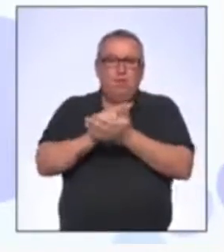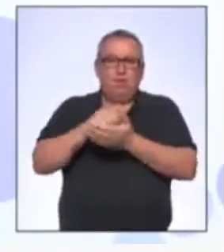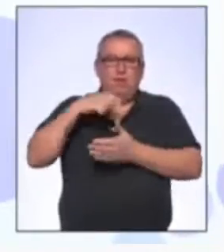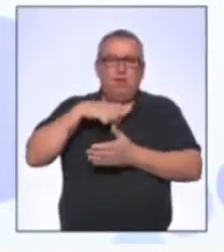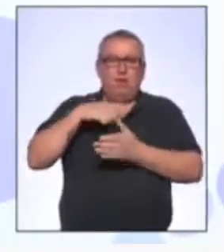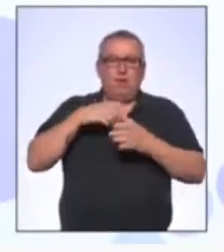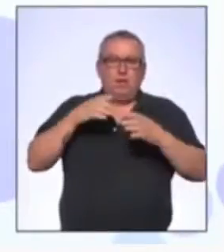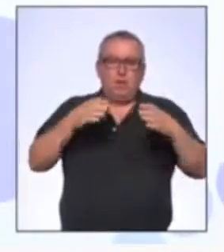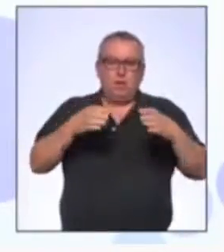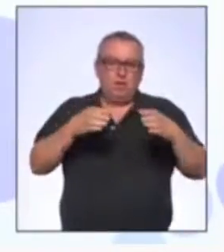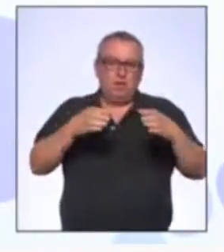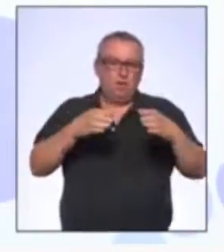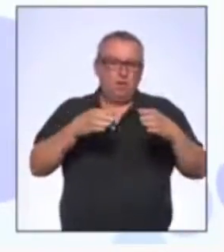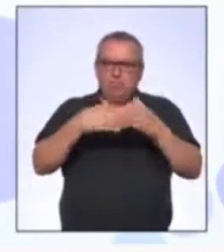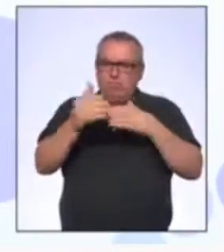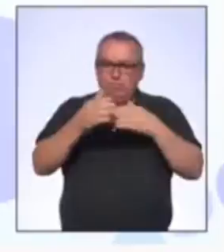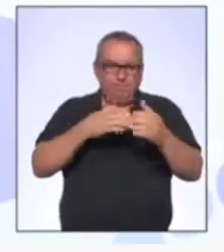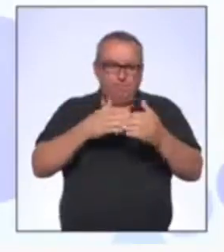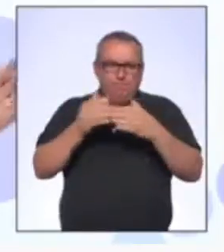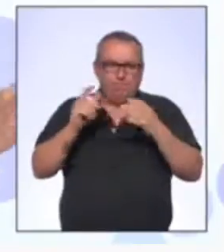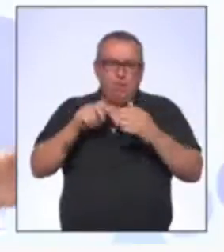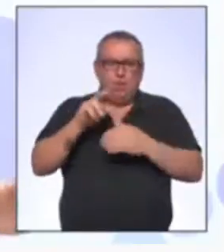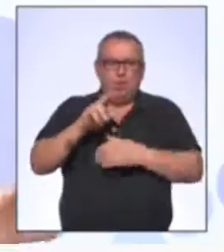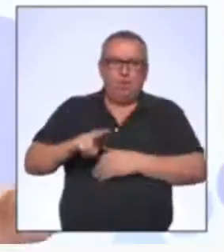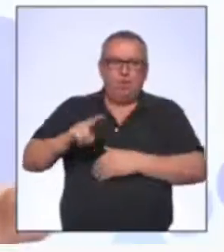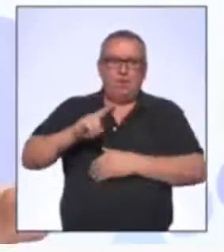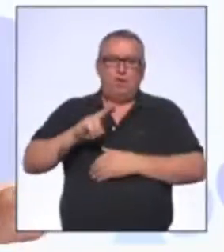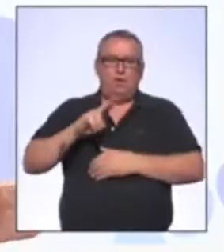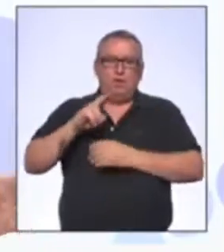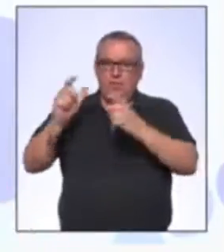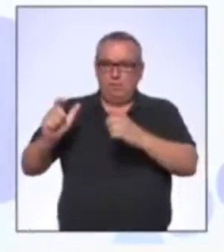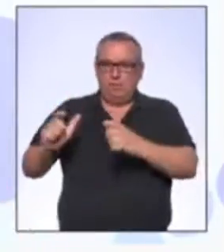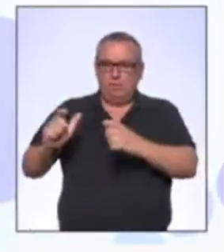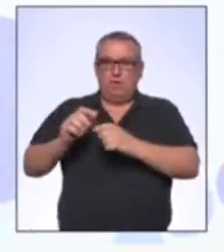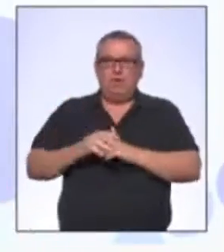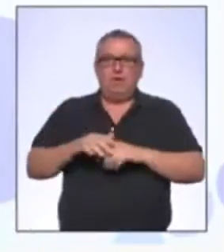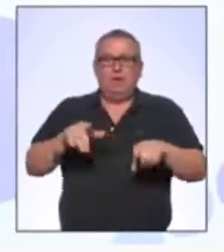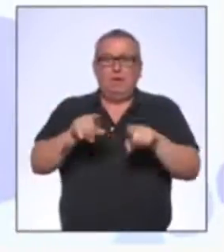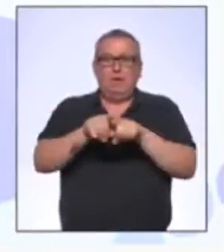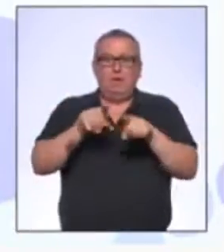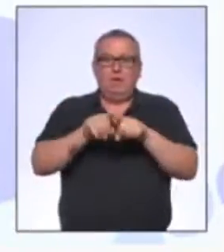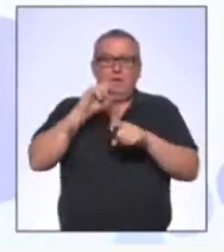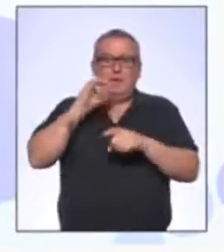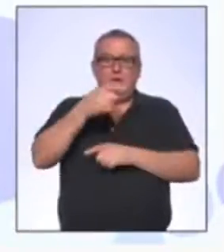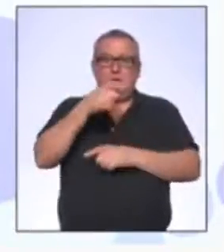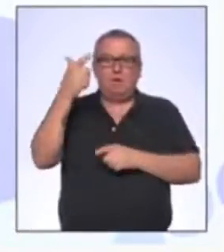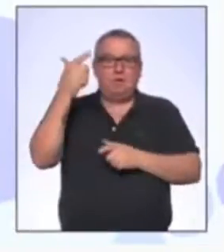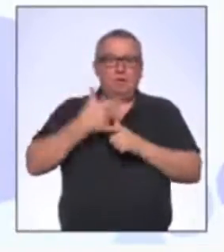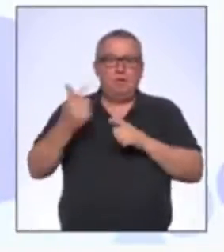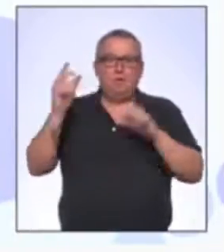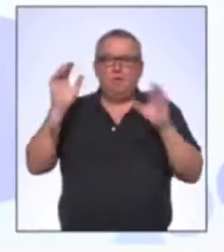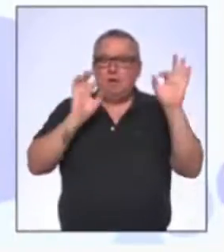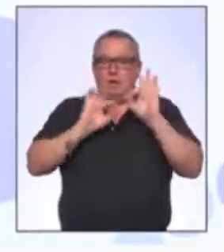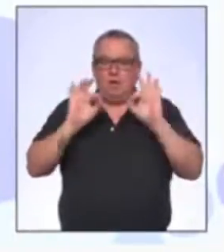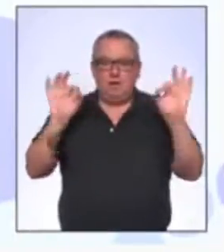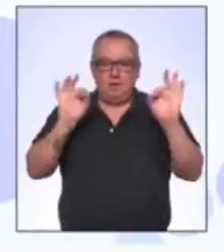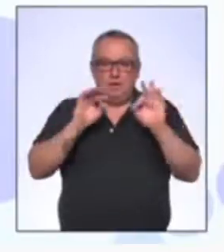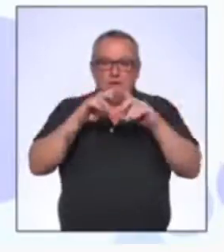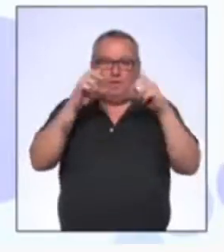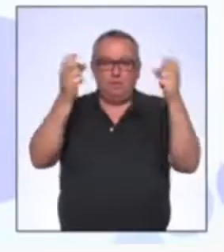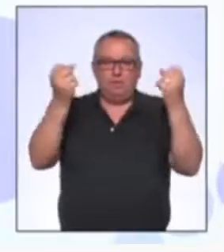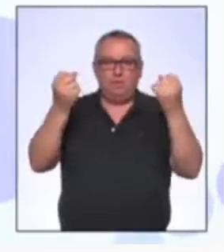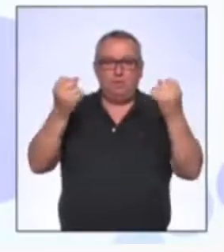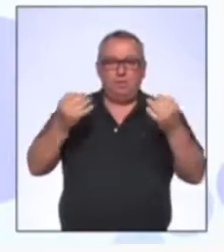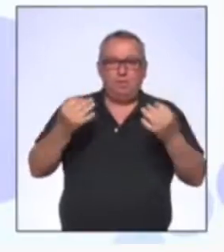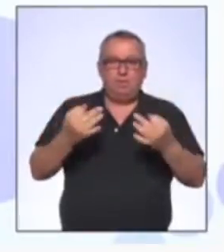cestinho um pote tudo bem só para gente deixar um local e agora se não tiver não tem problema nenhum durante a explicação